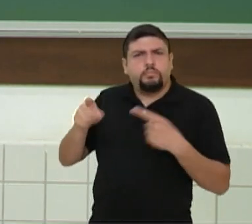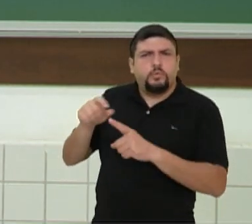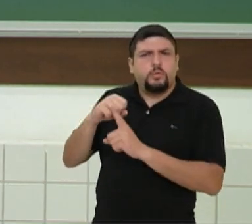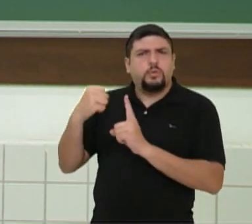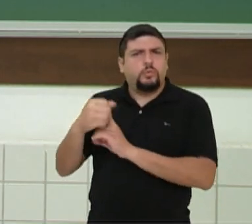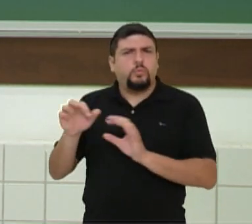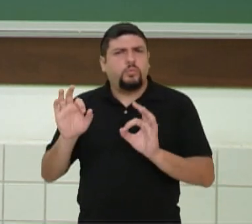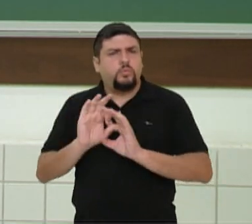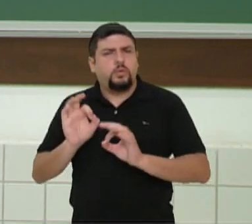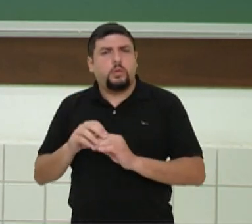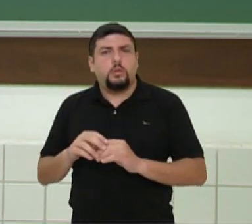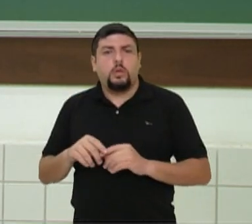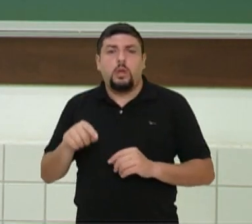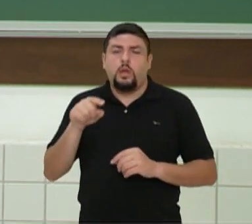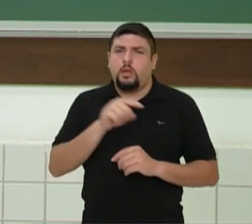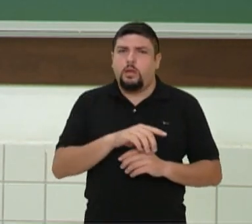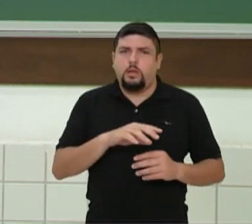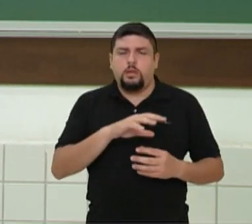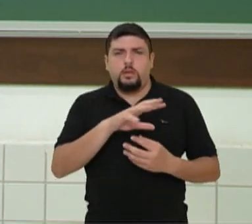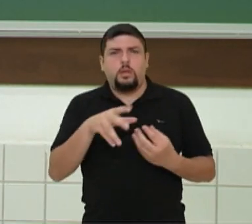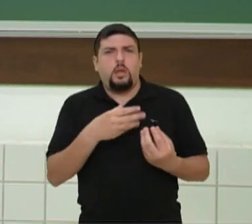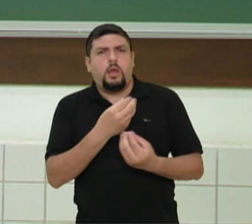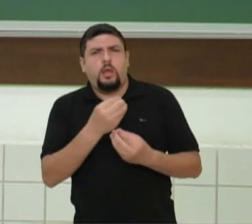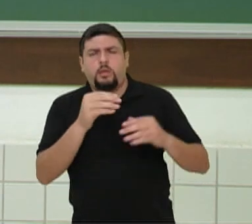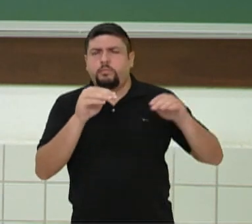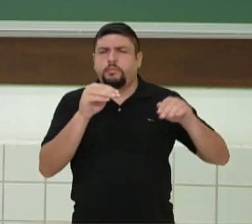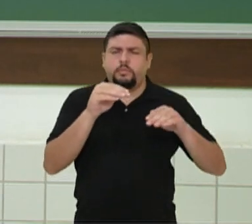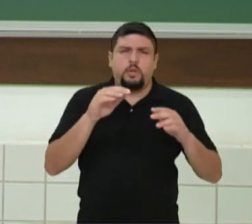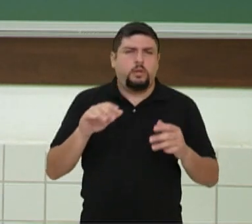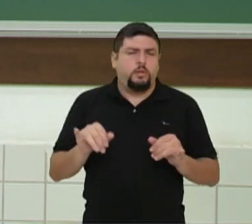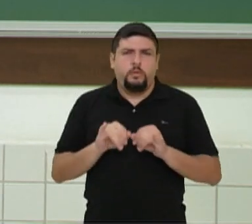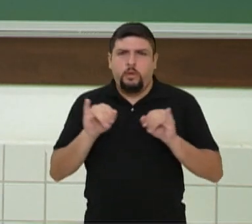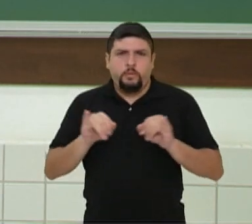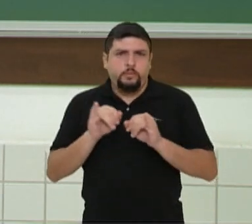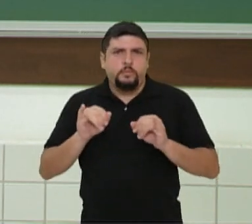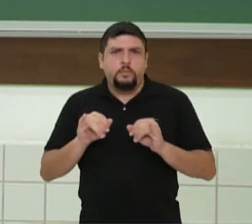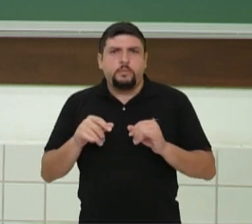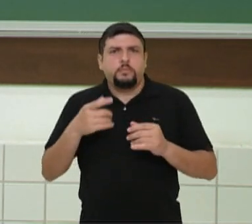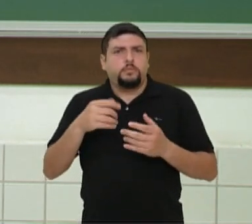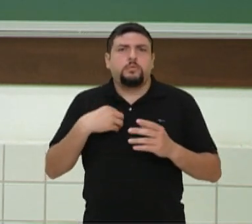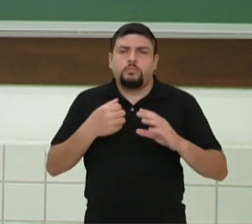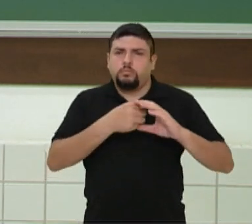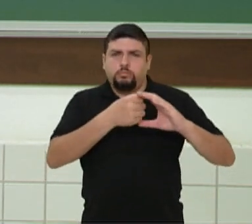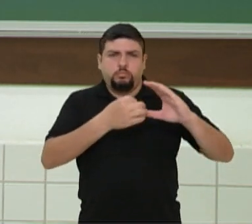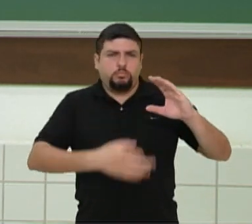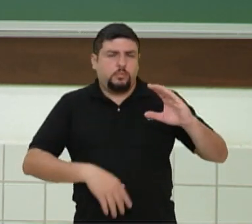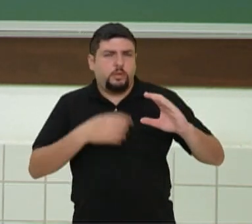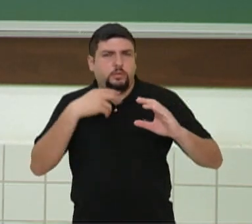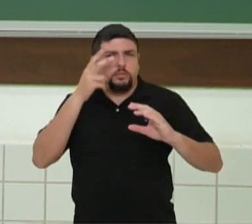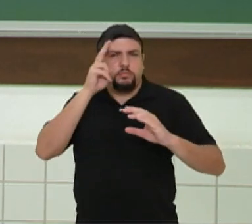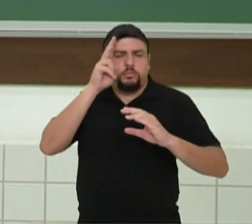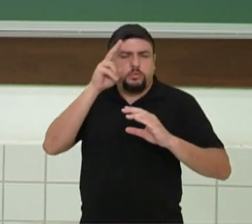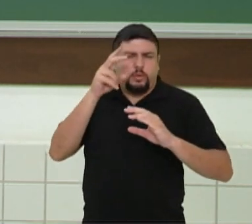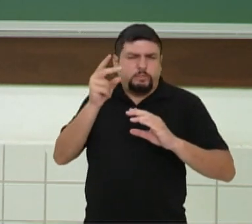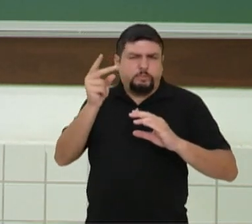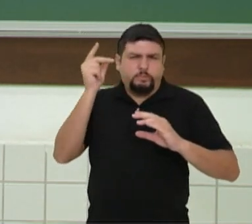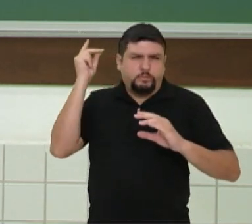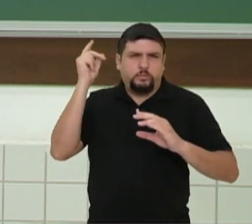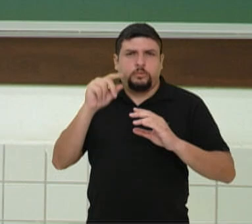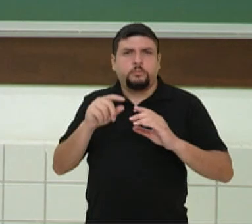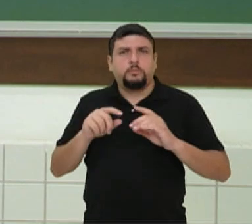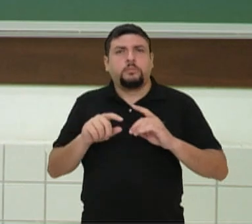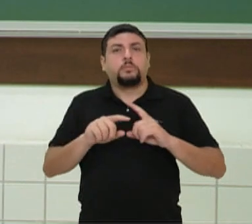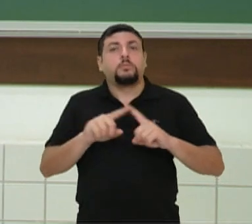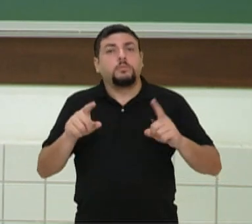aí, ela não pode ser considerada ou é uma arte menor. É uma bobagem, é uma característica de uma historiografia ultrapassada, mas você pode encontrar isso em